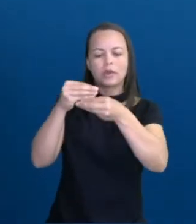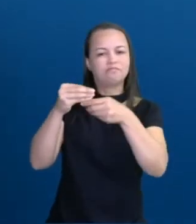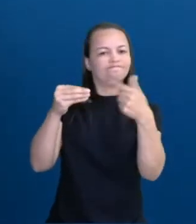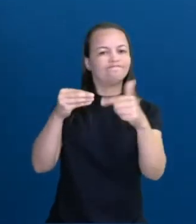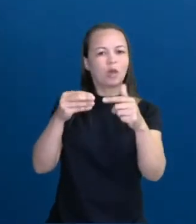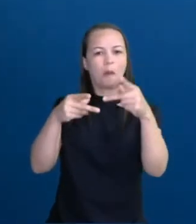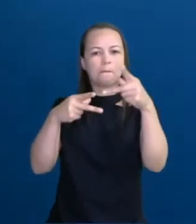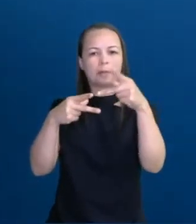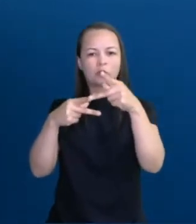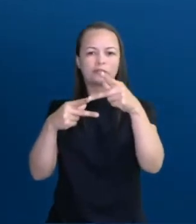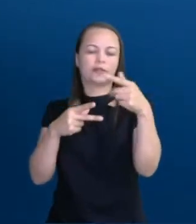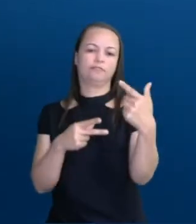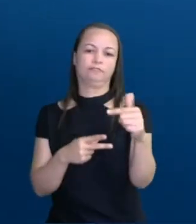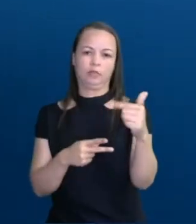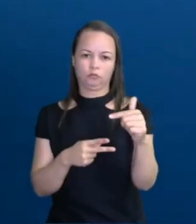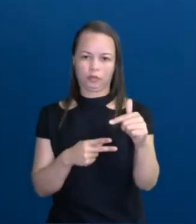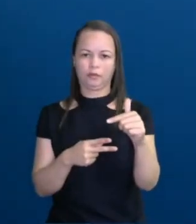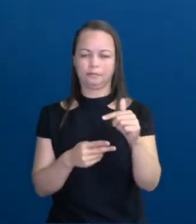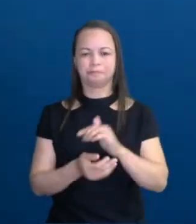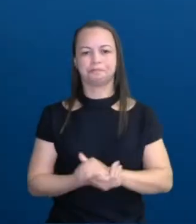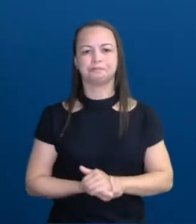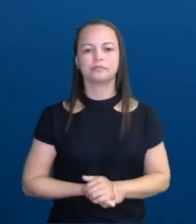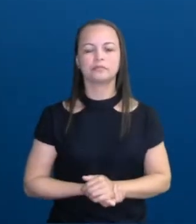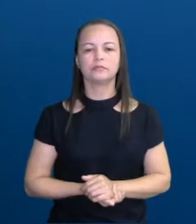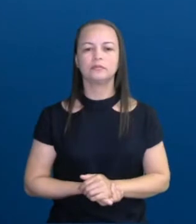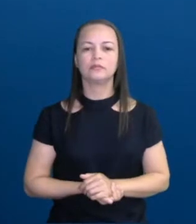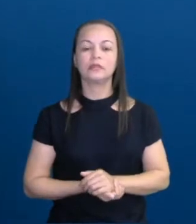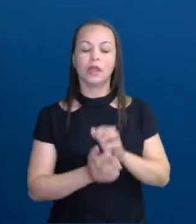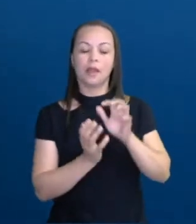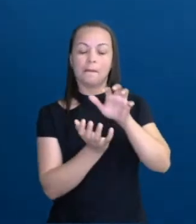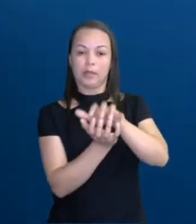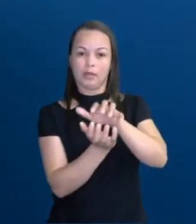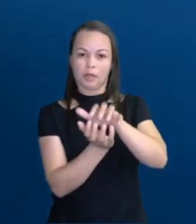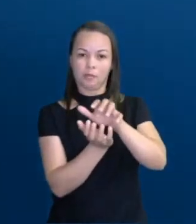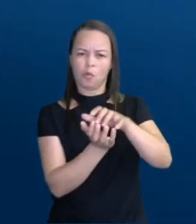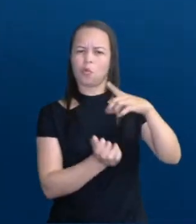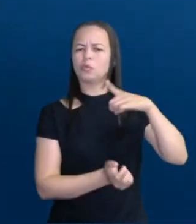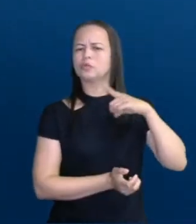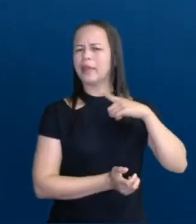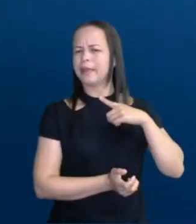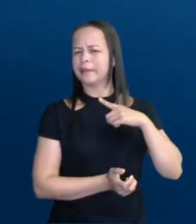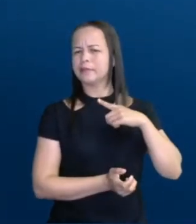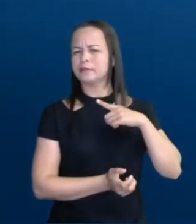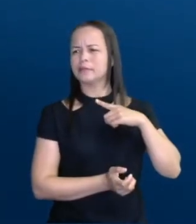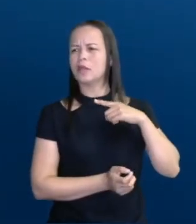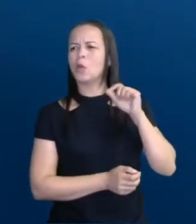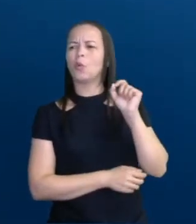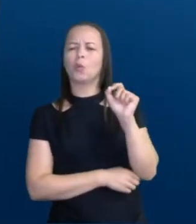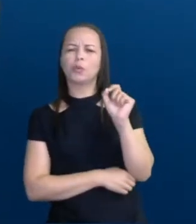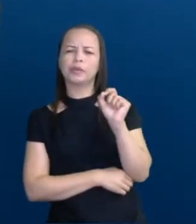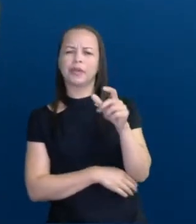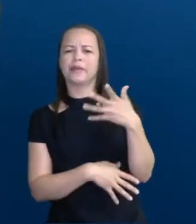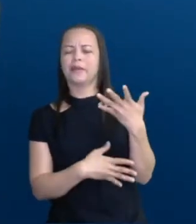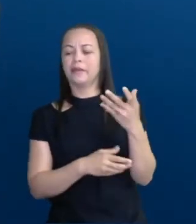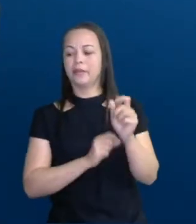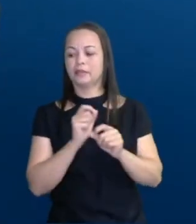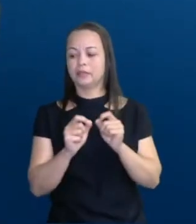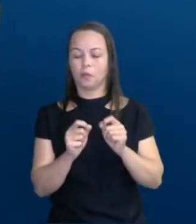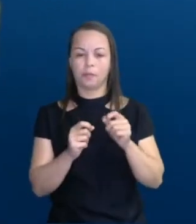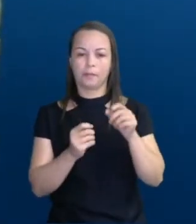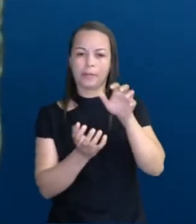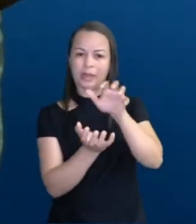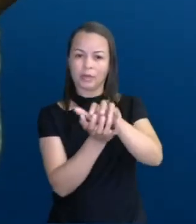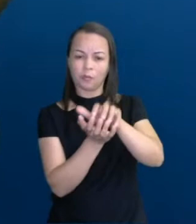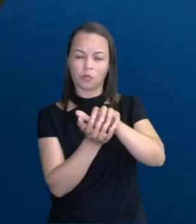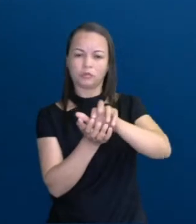aparece nenhuma preposição Pernambuco tem Pernambuco tem o que Pernambuco tem